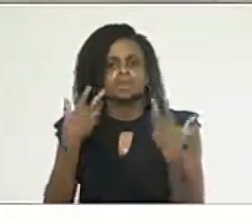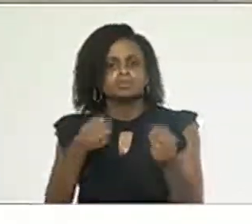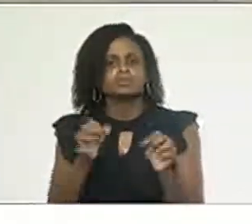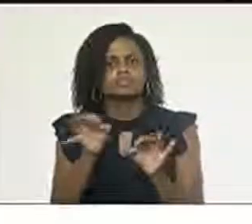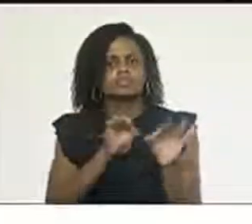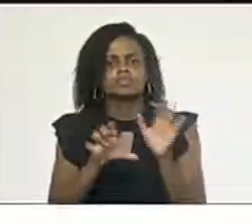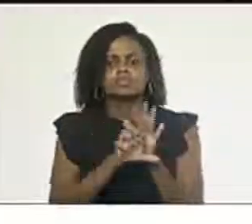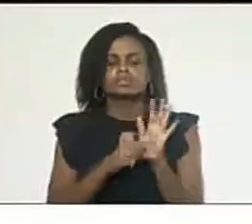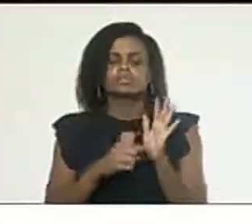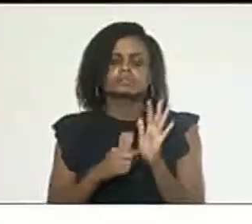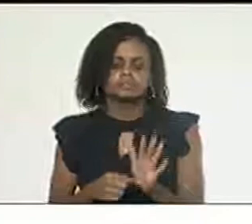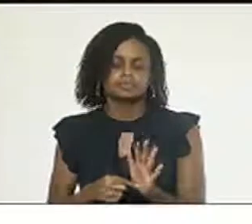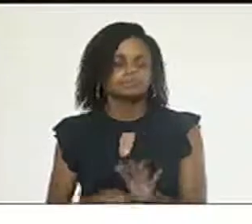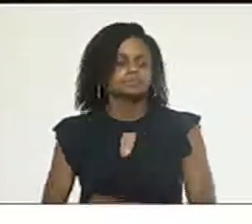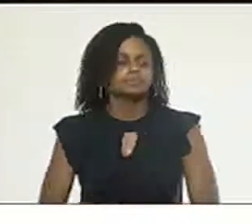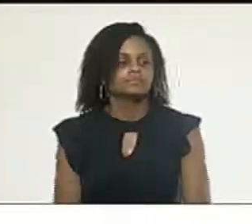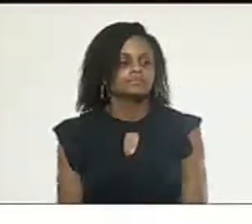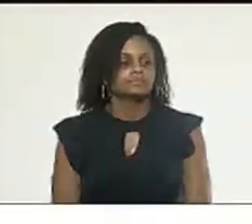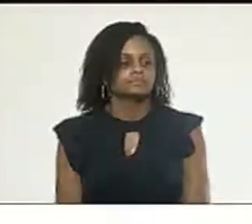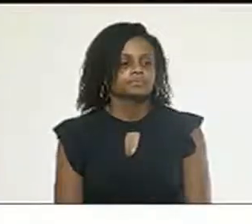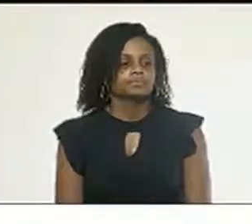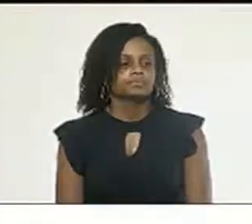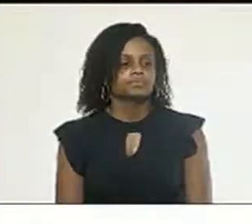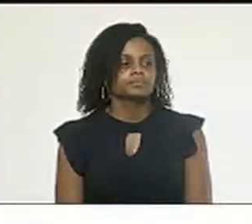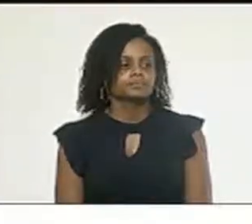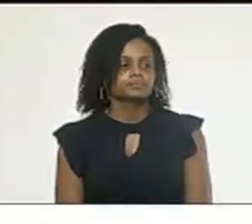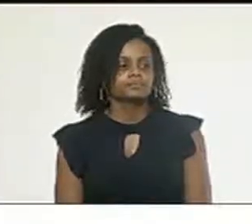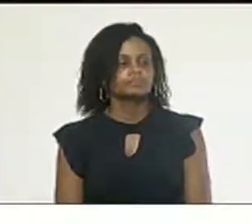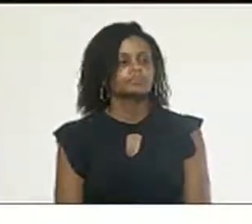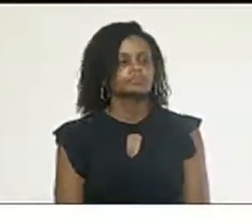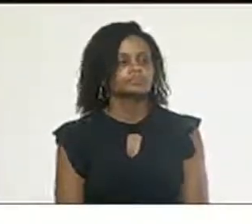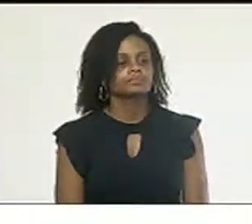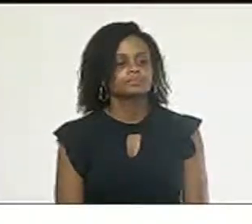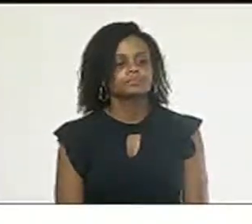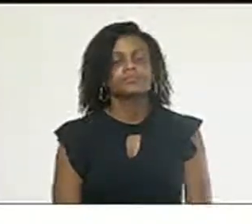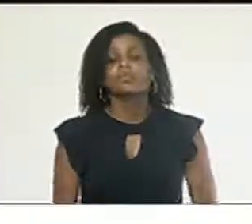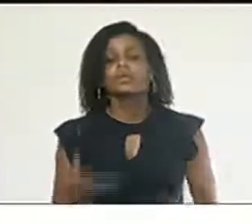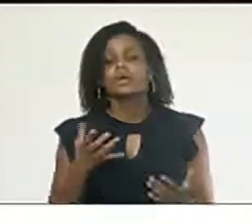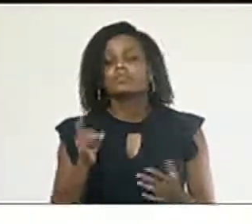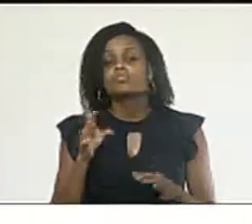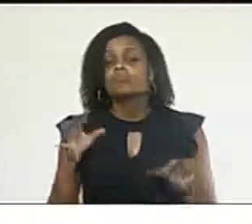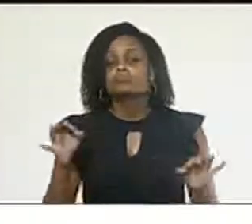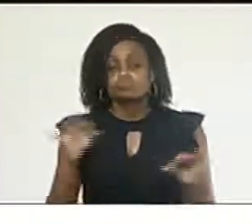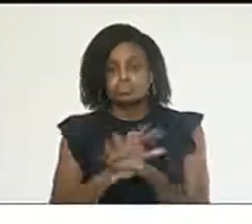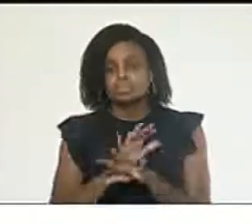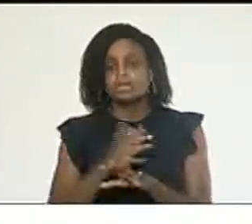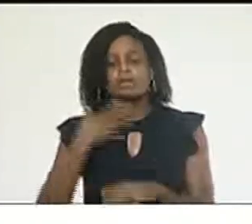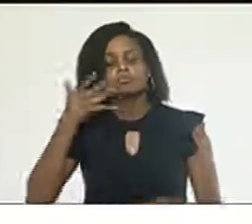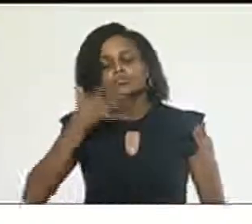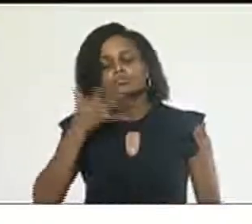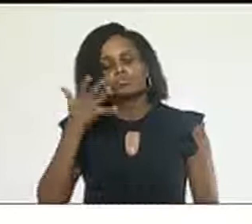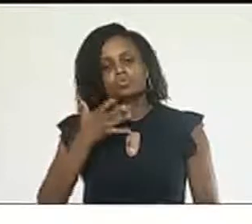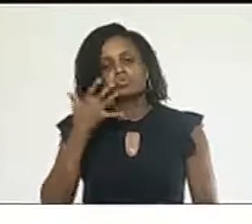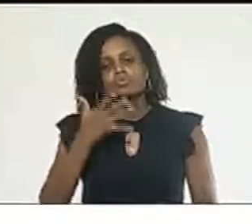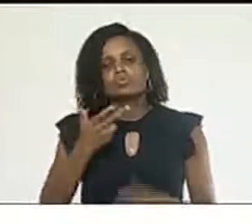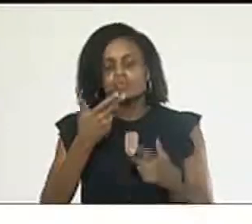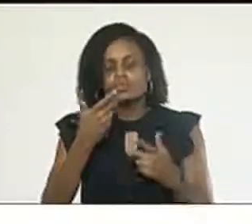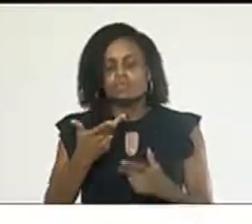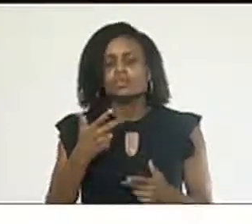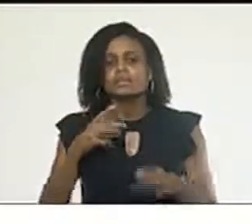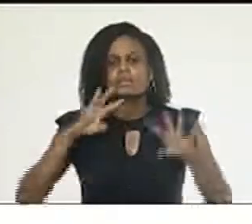nessa casa. Muito obrigado, deputado. Bom, eu só quero encerrar aqui a minha intervenção, dizendo